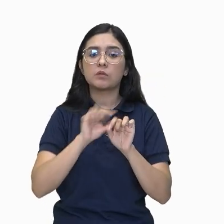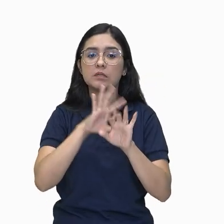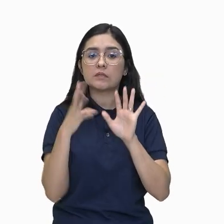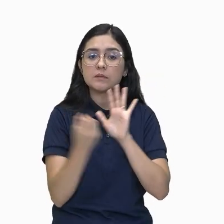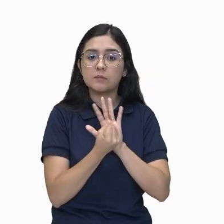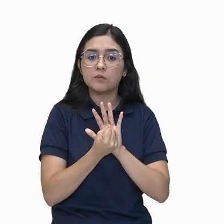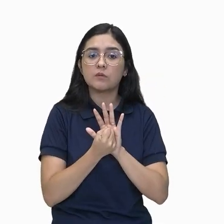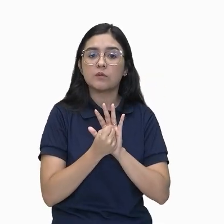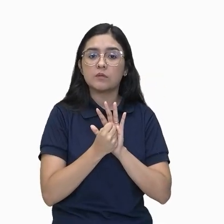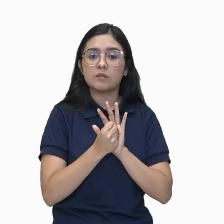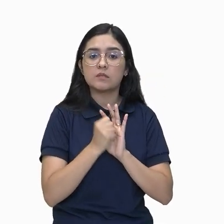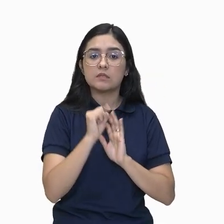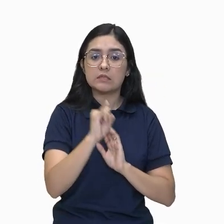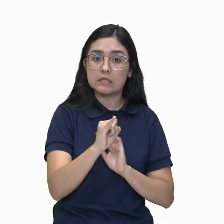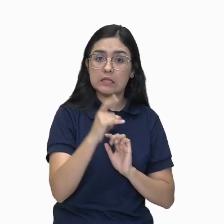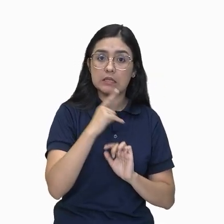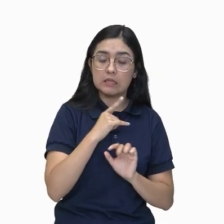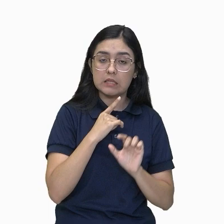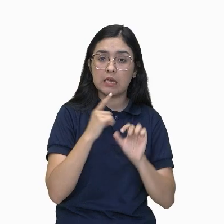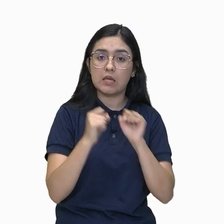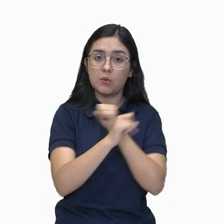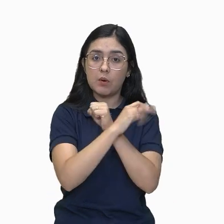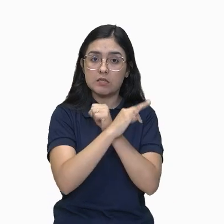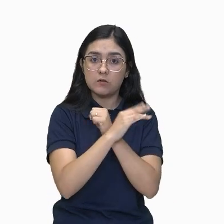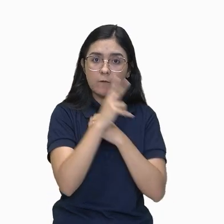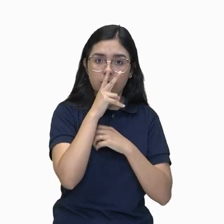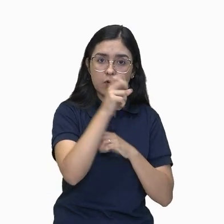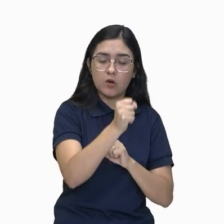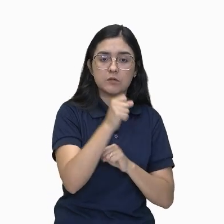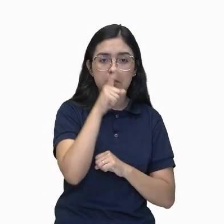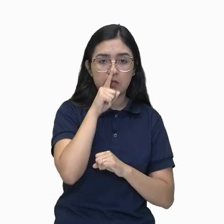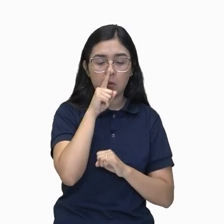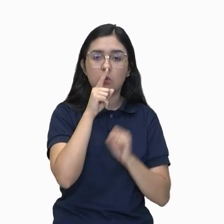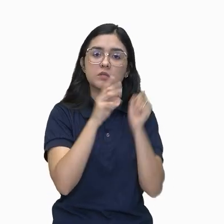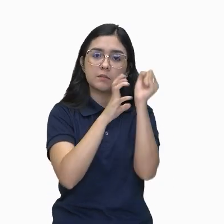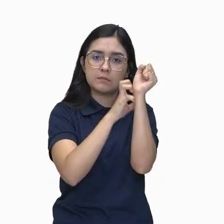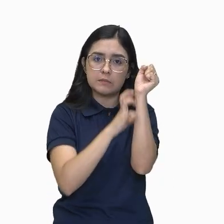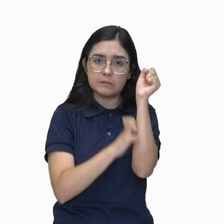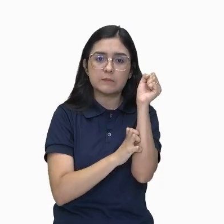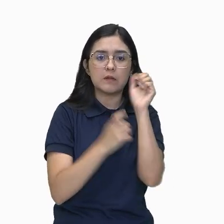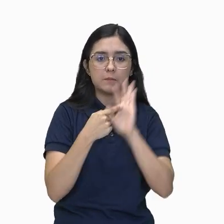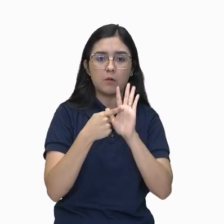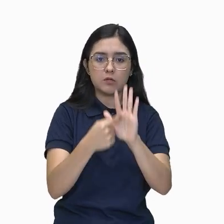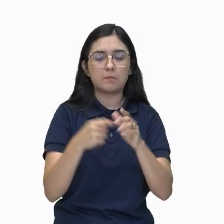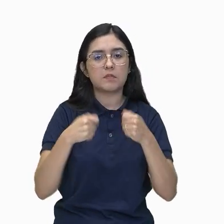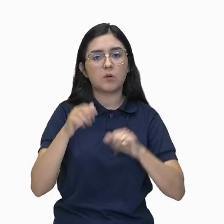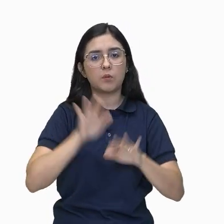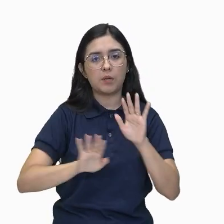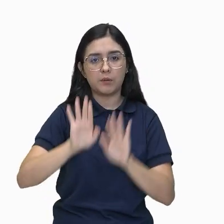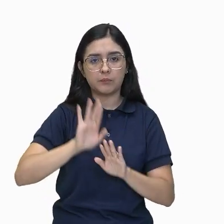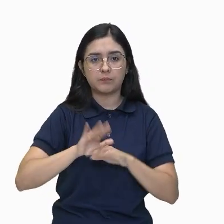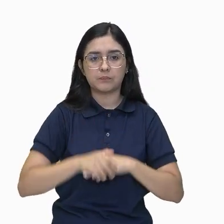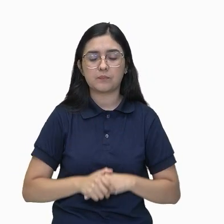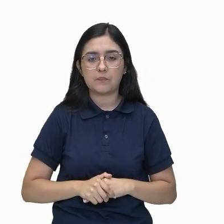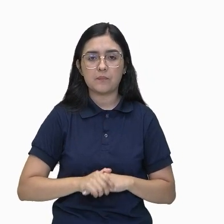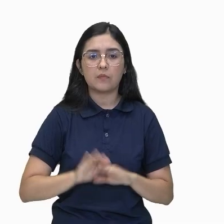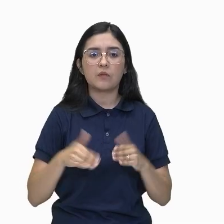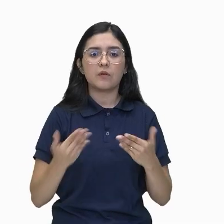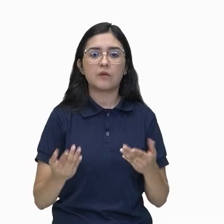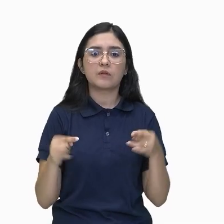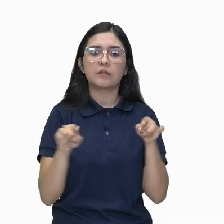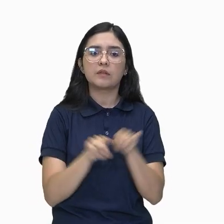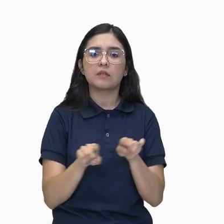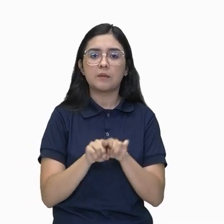tem ácidos muito fortes, eles indicam que eles são corrosivos e aí a gente precisa ter cuidados. Eles são